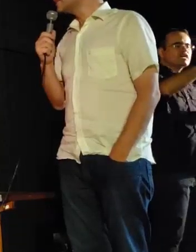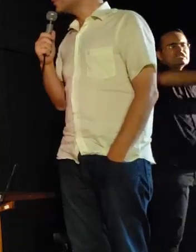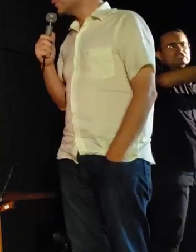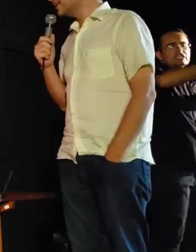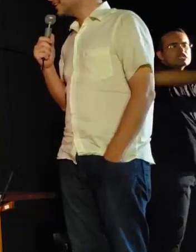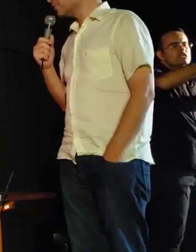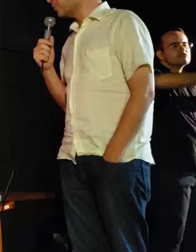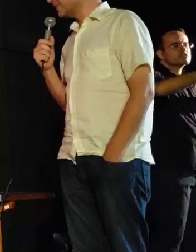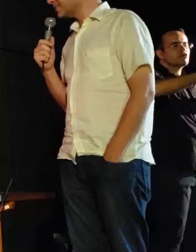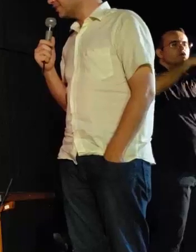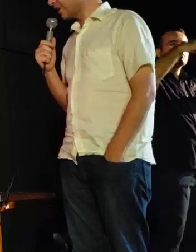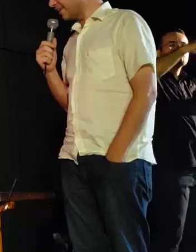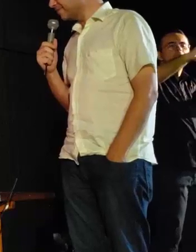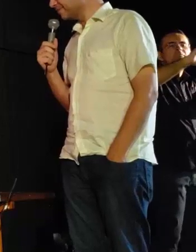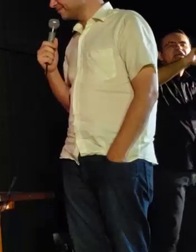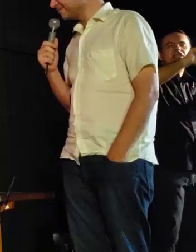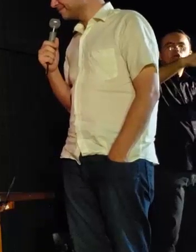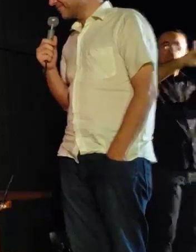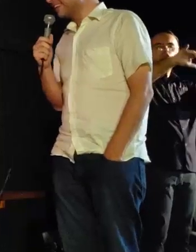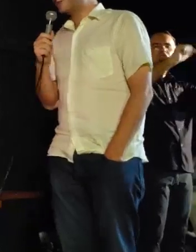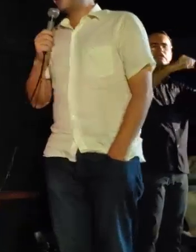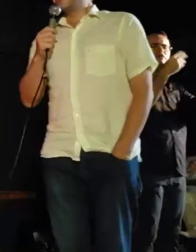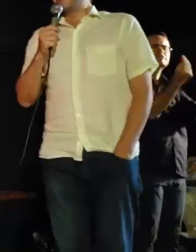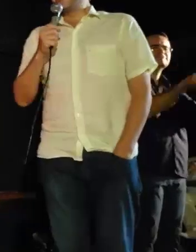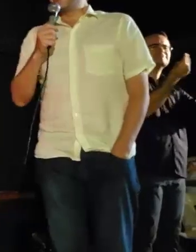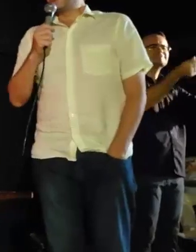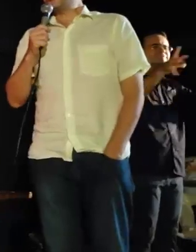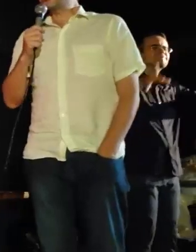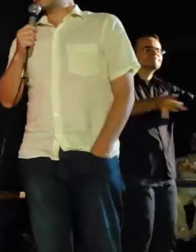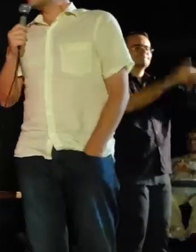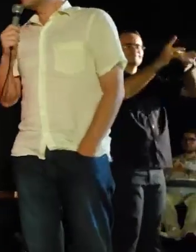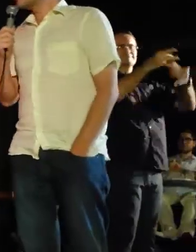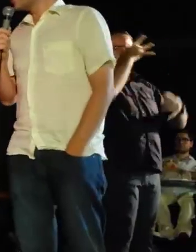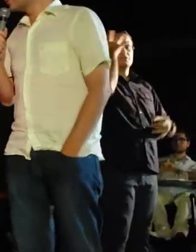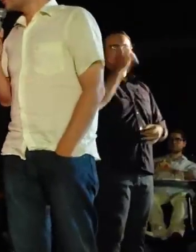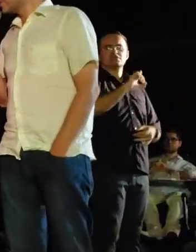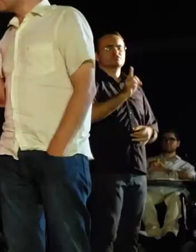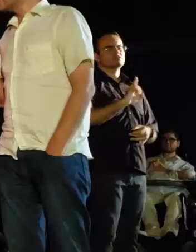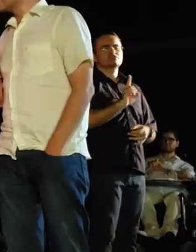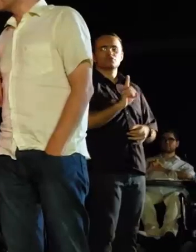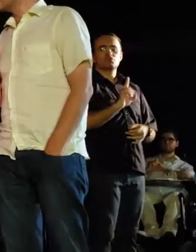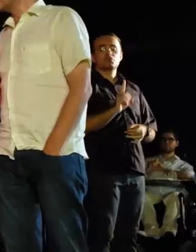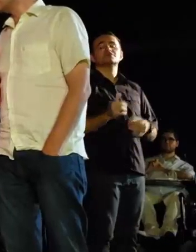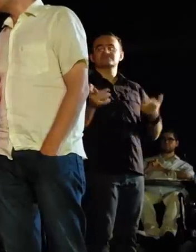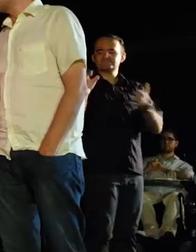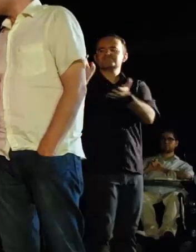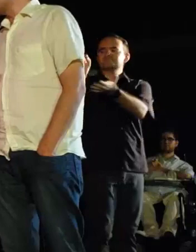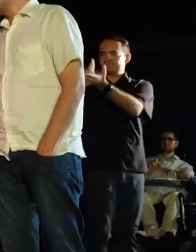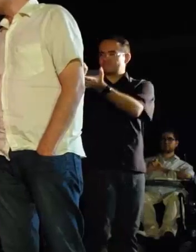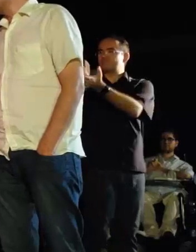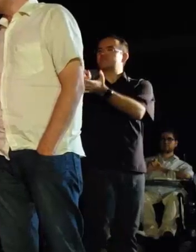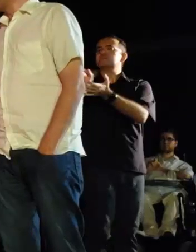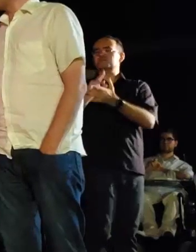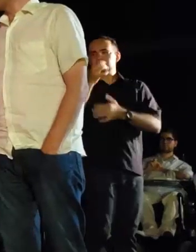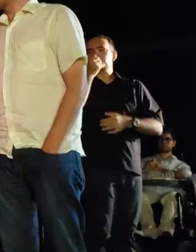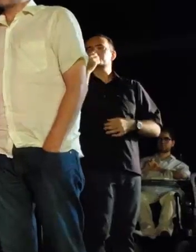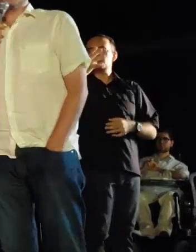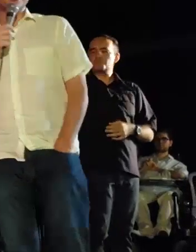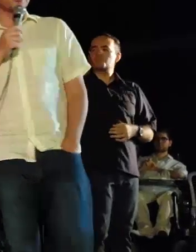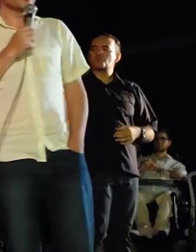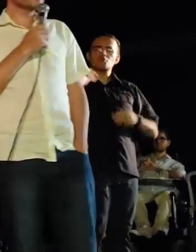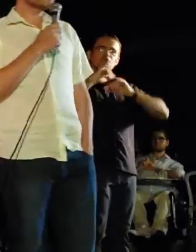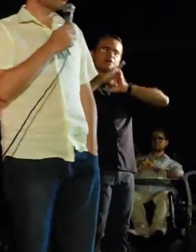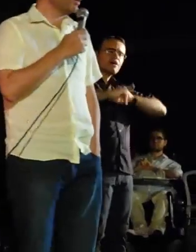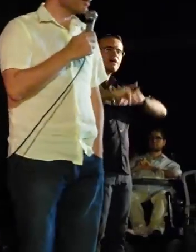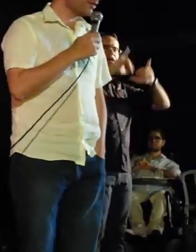a melancolia não mobiliza ninguém. Eu acho que eu já sabia disso há muito tempo, mas foi muito bom ouvir de novo, que a melancolia